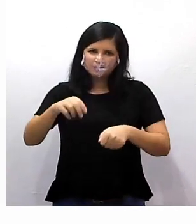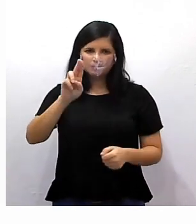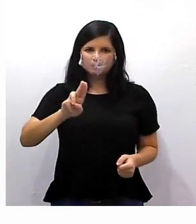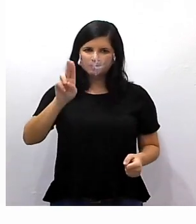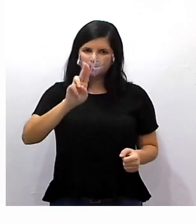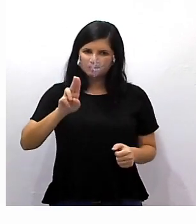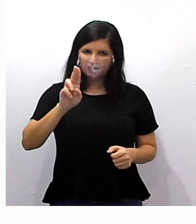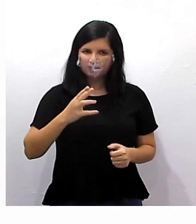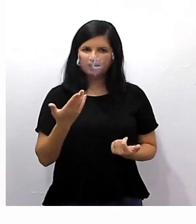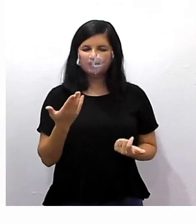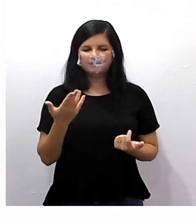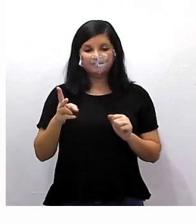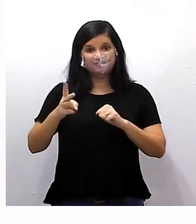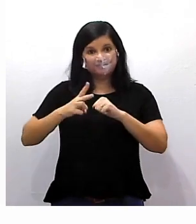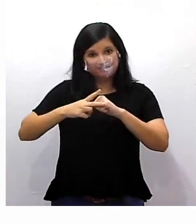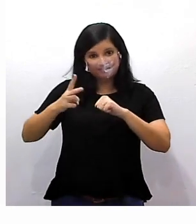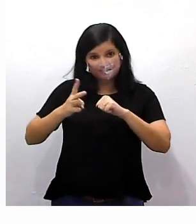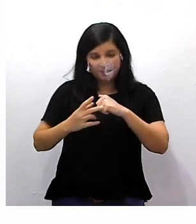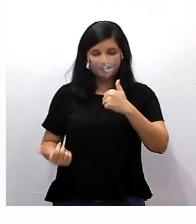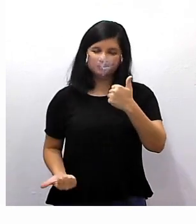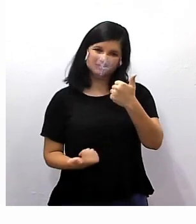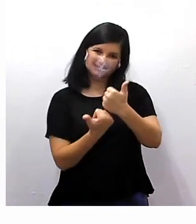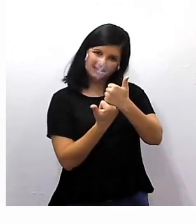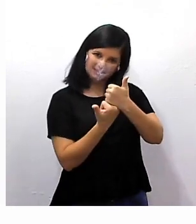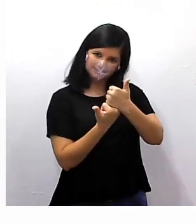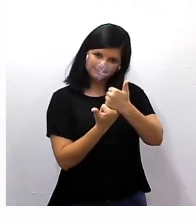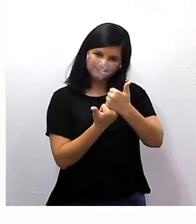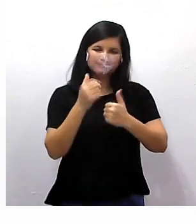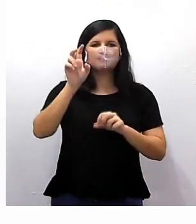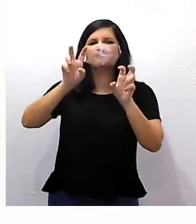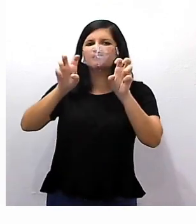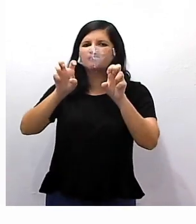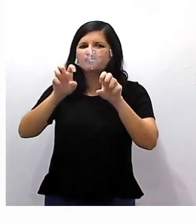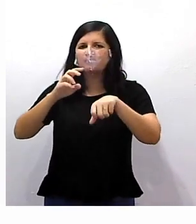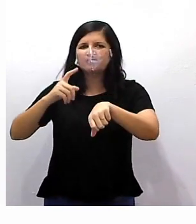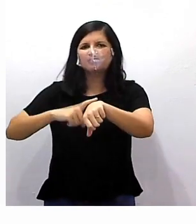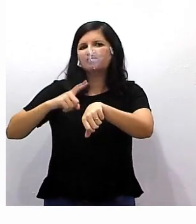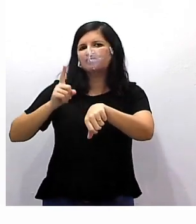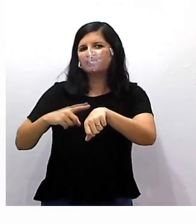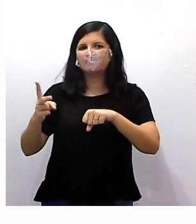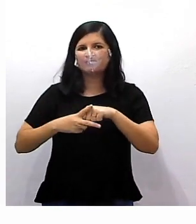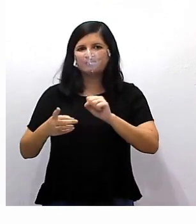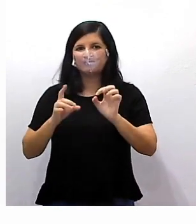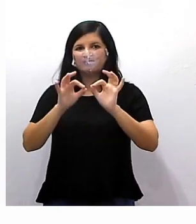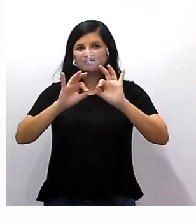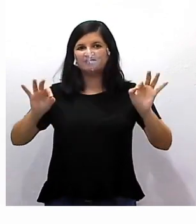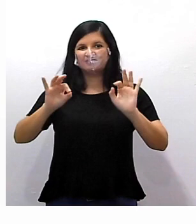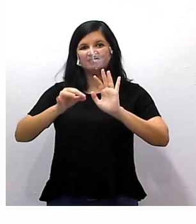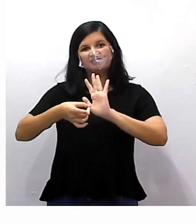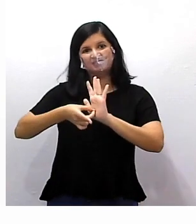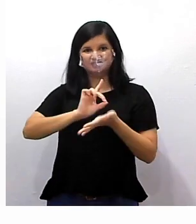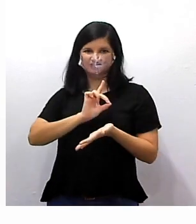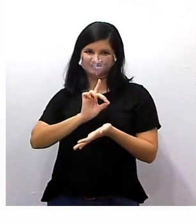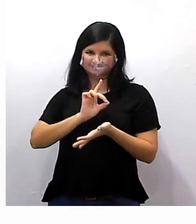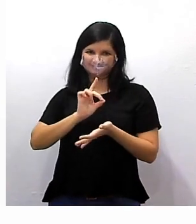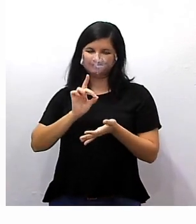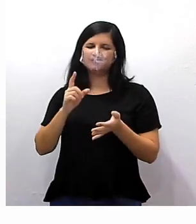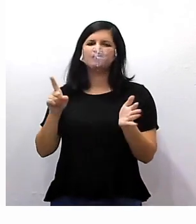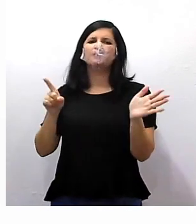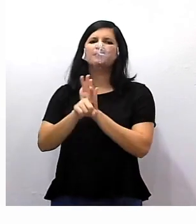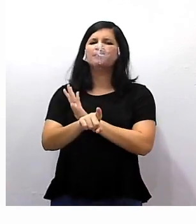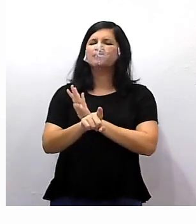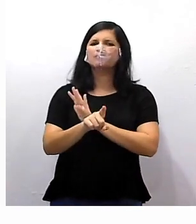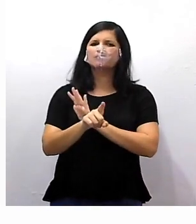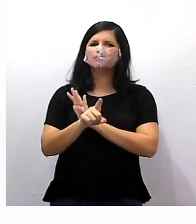utilizar o verbo auxiliar, né, referente ao tempo verbal da oração inicial. Então, a primeira pergunta que eu tenho que fazer